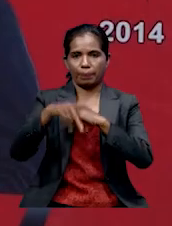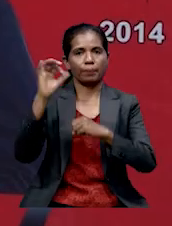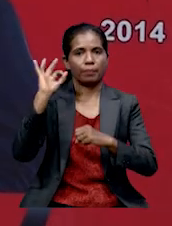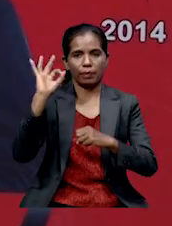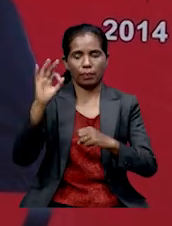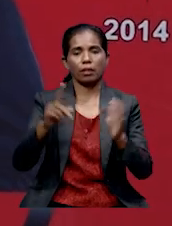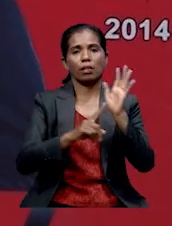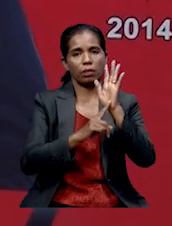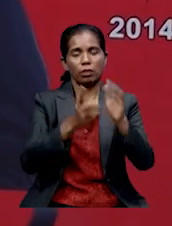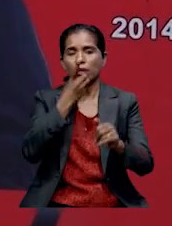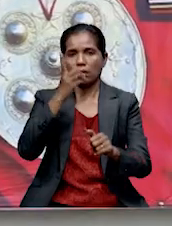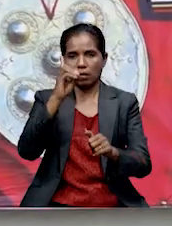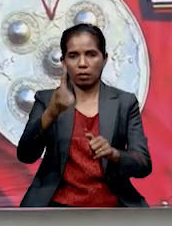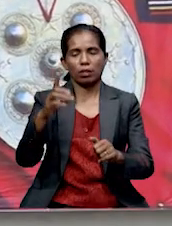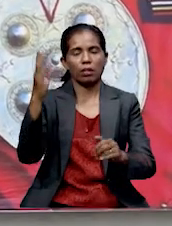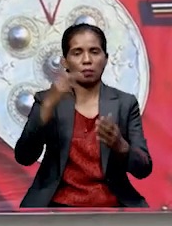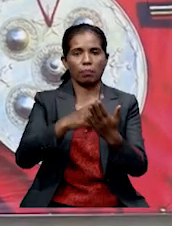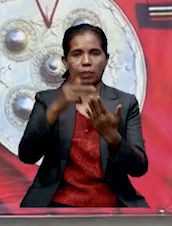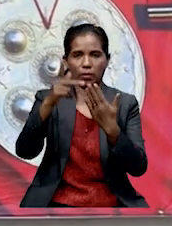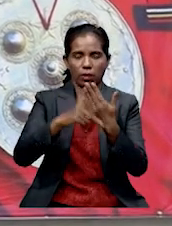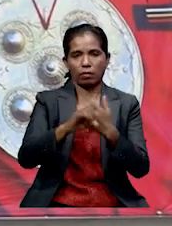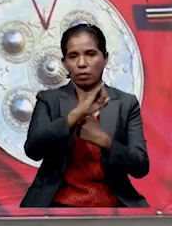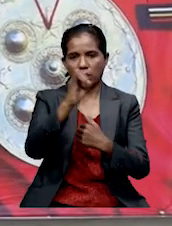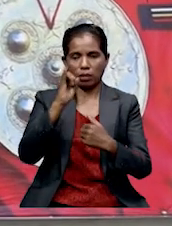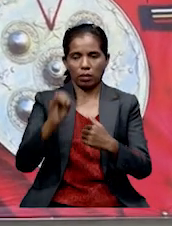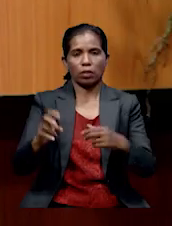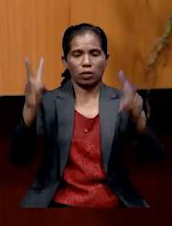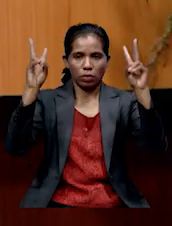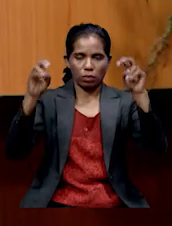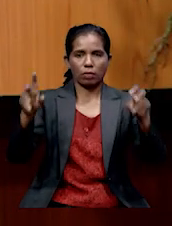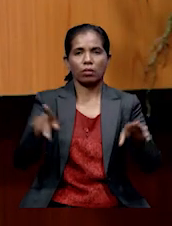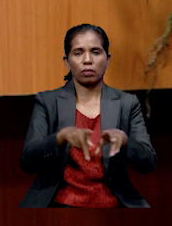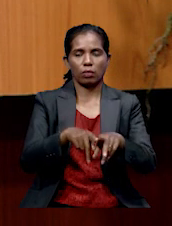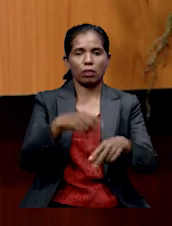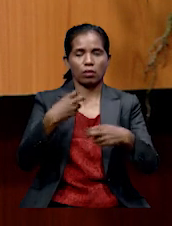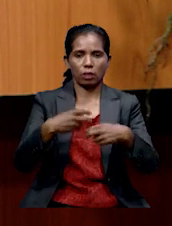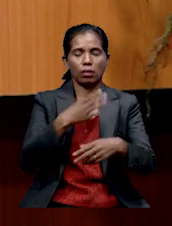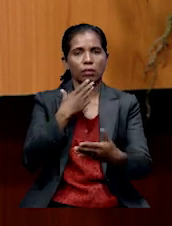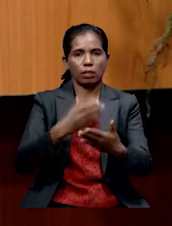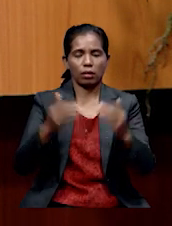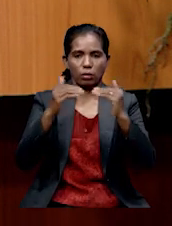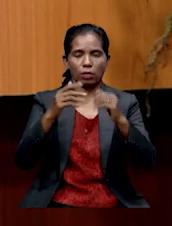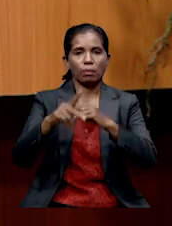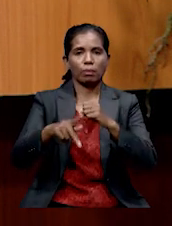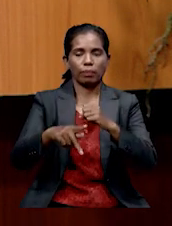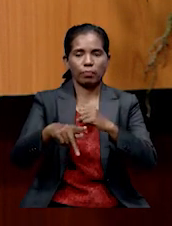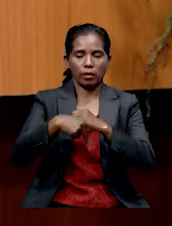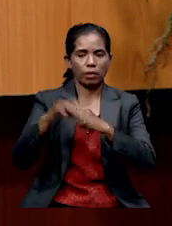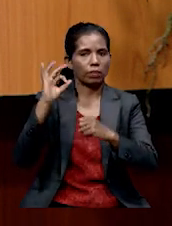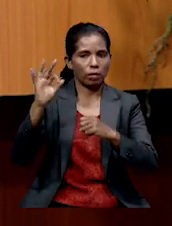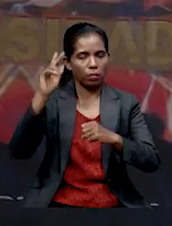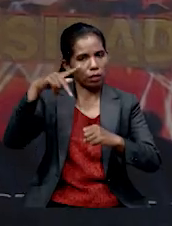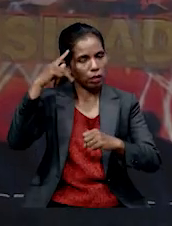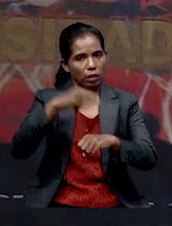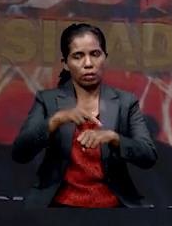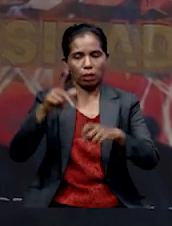hato declaração ne, e a programa Grande Entrevista, o tema Impacto Congresso Fretilin ba Política Nacional Timor-Leste, e